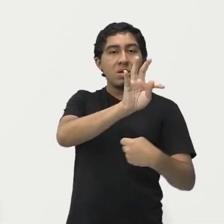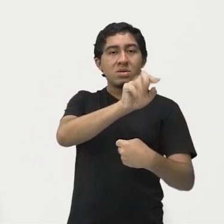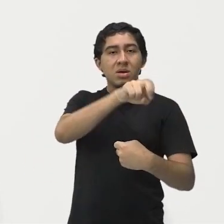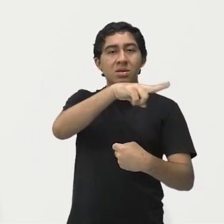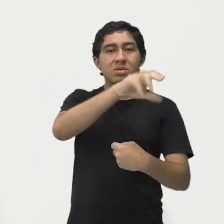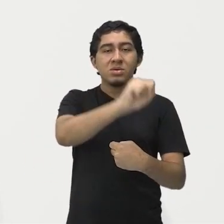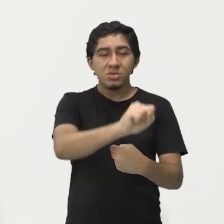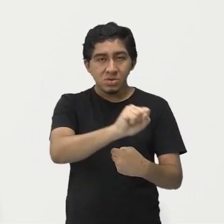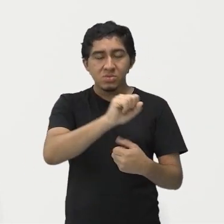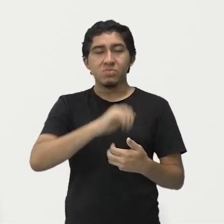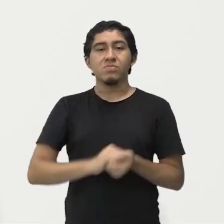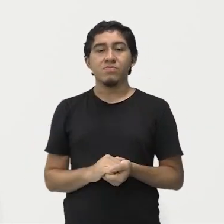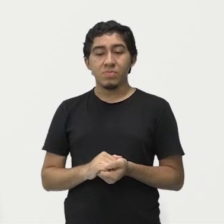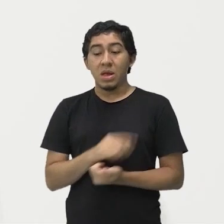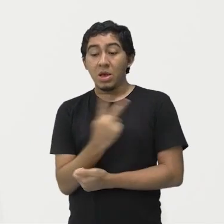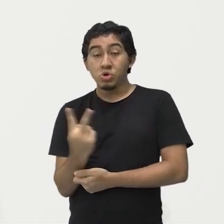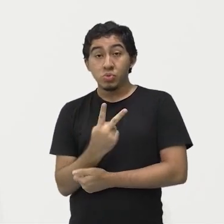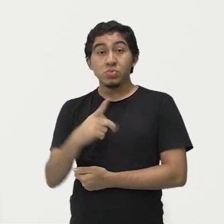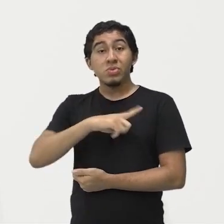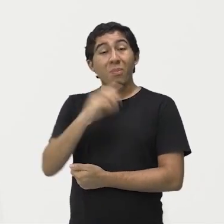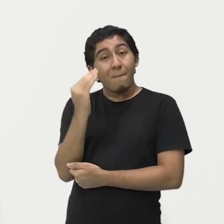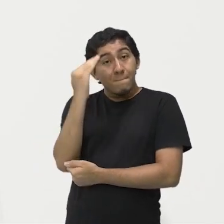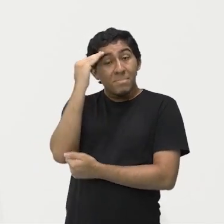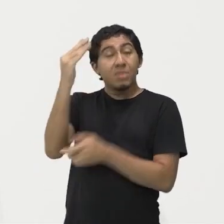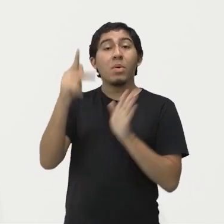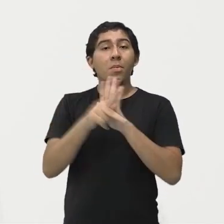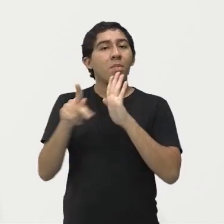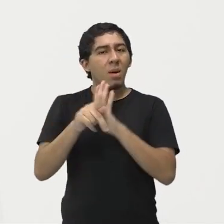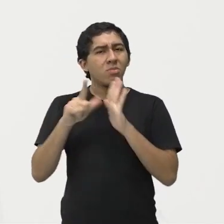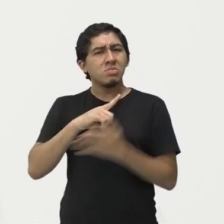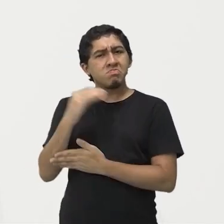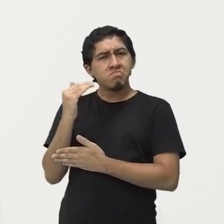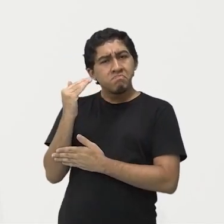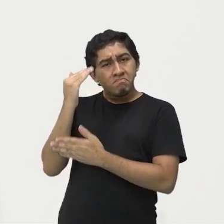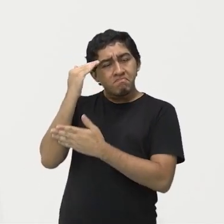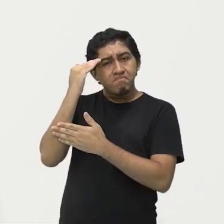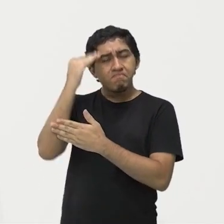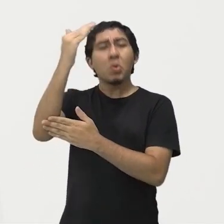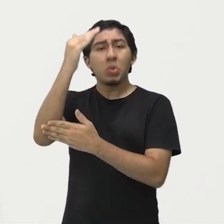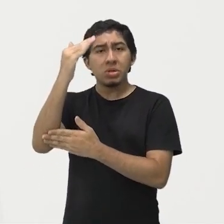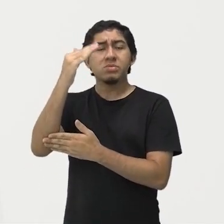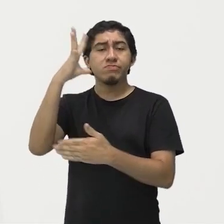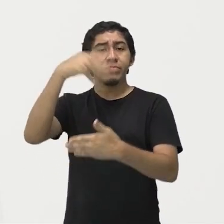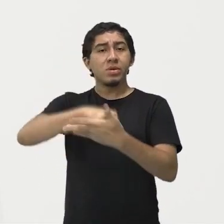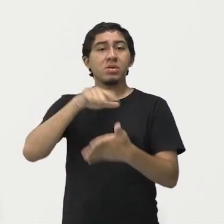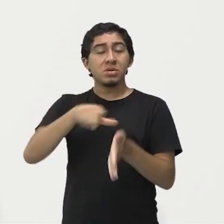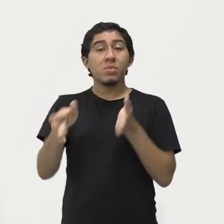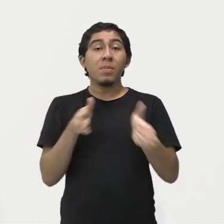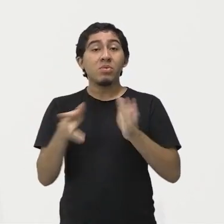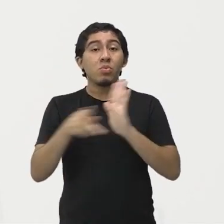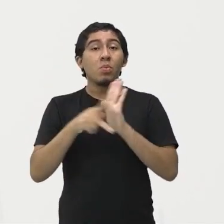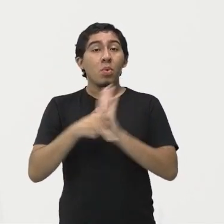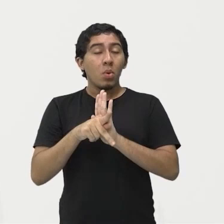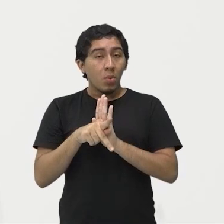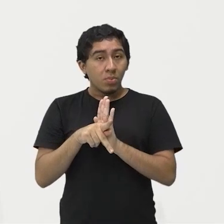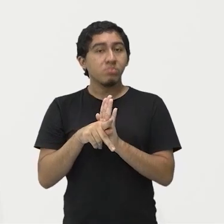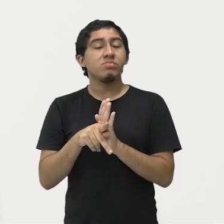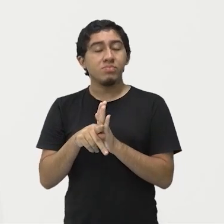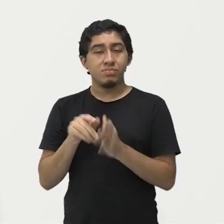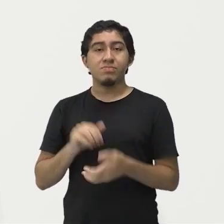duas cidades que mais se destacam naquele período, dentro desse período arcaico, durante o período de